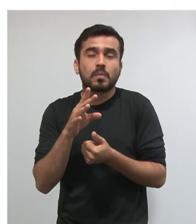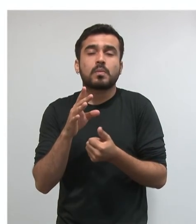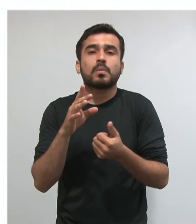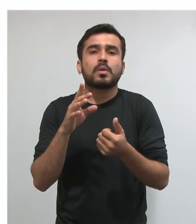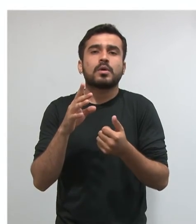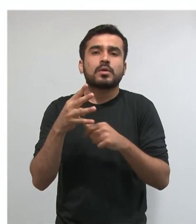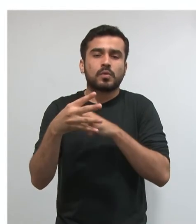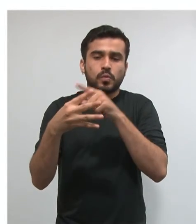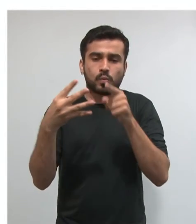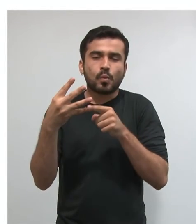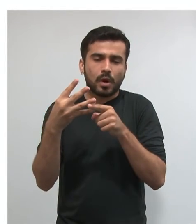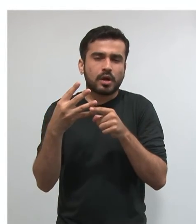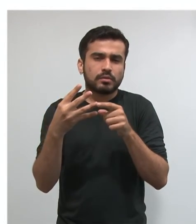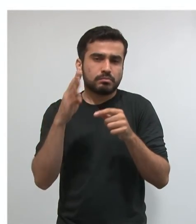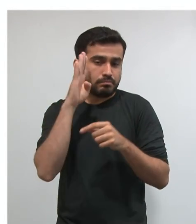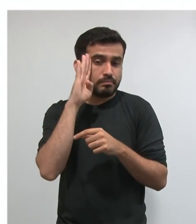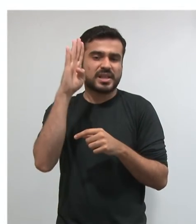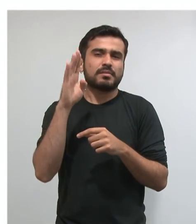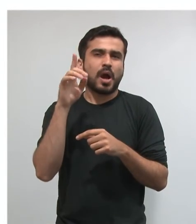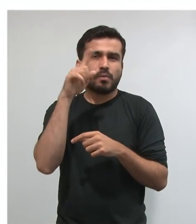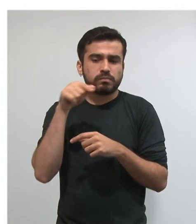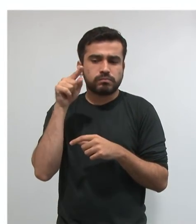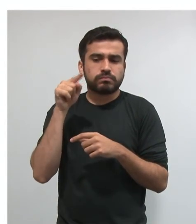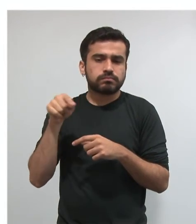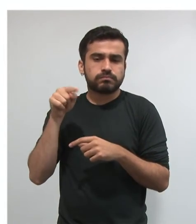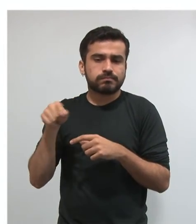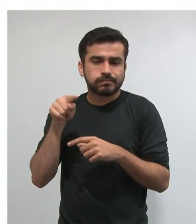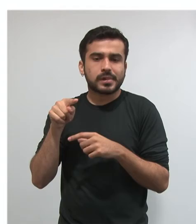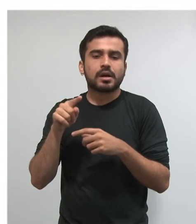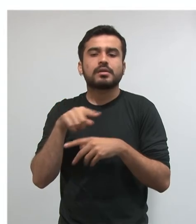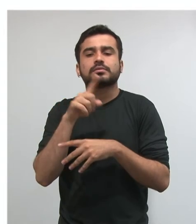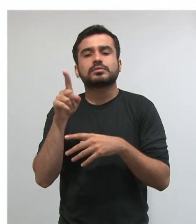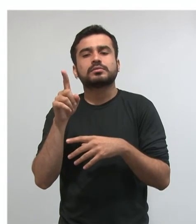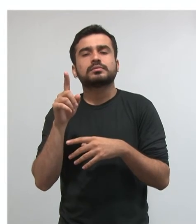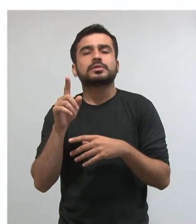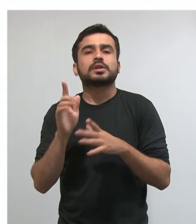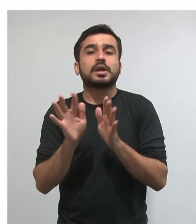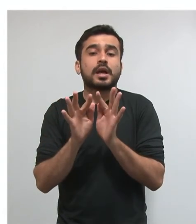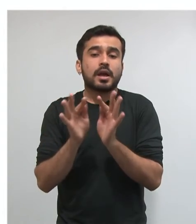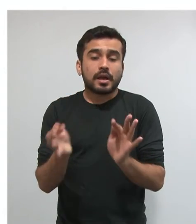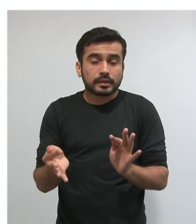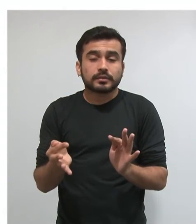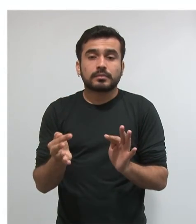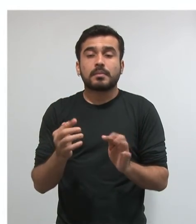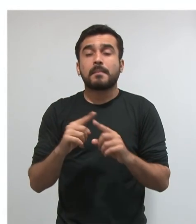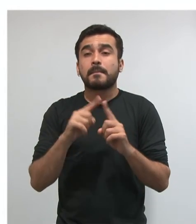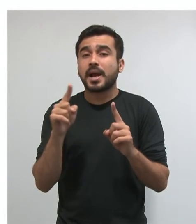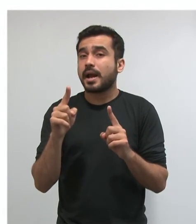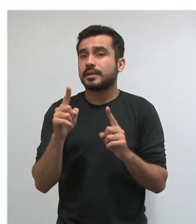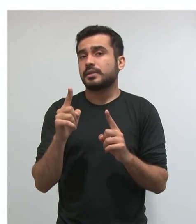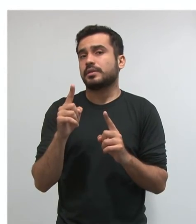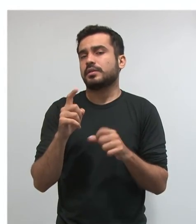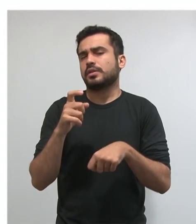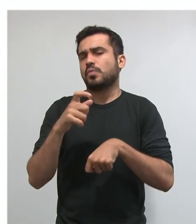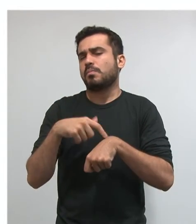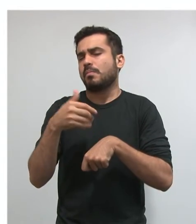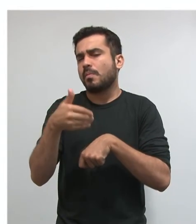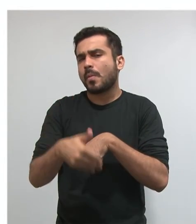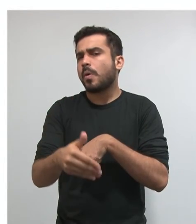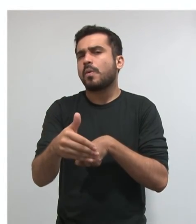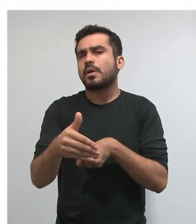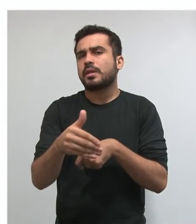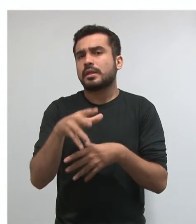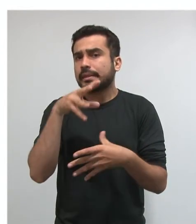os 4 momentos anteriores que a gente já falou. Então, eles não são considerados como um momento dentro de